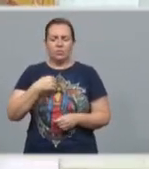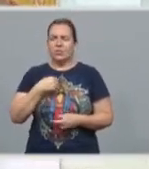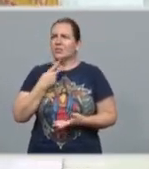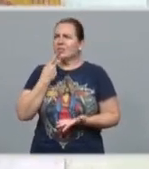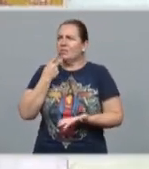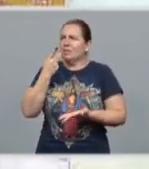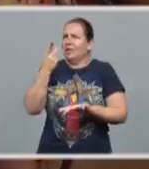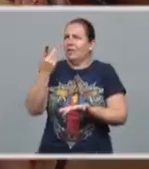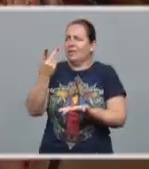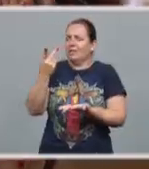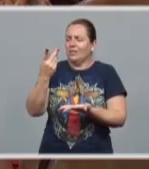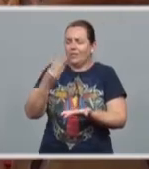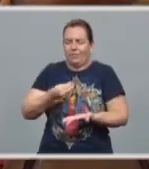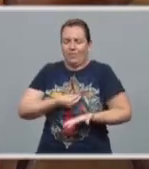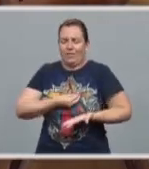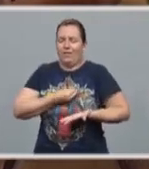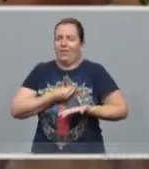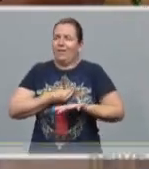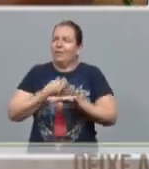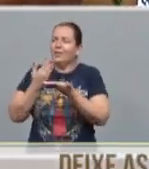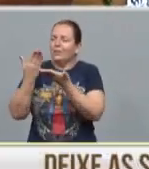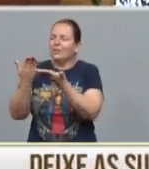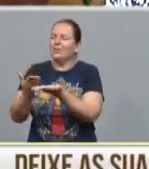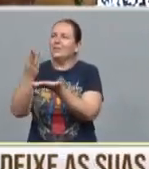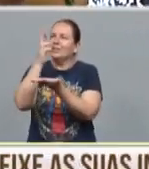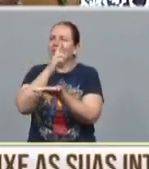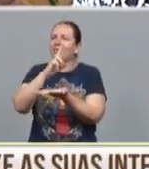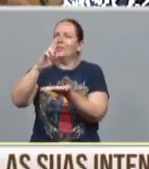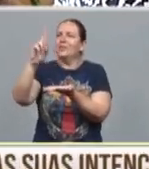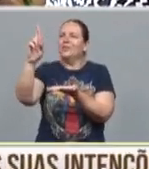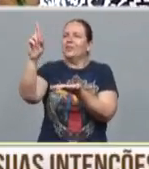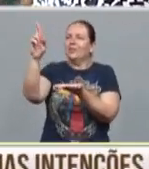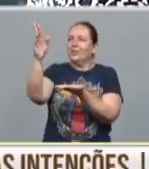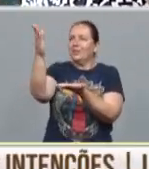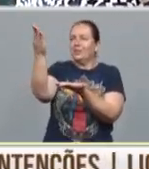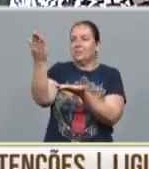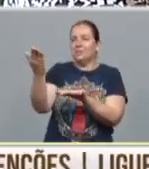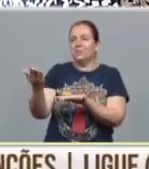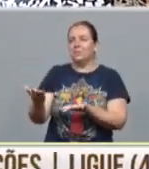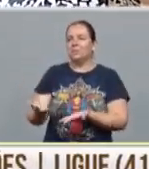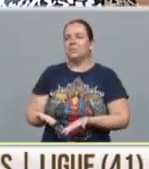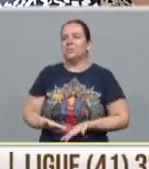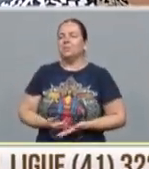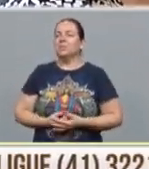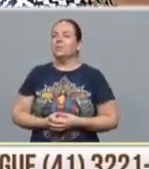Eu disse, eis que vem o Senhor,